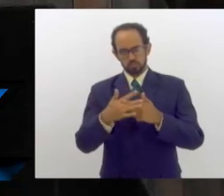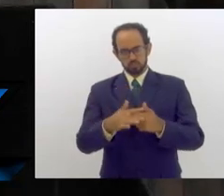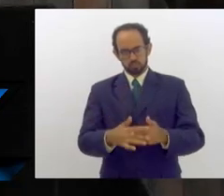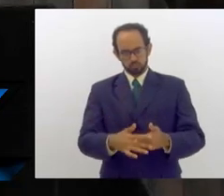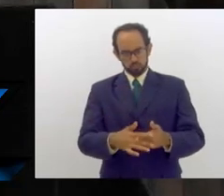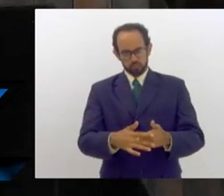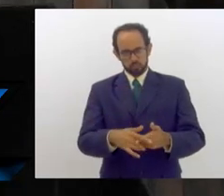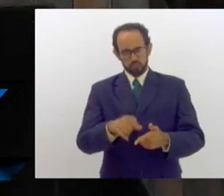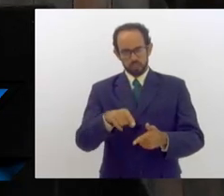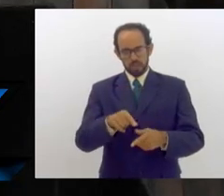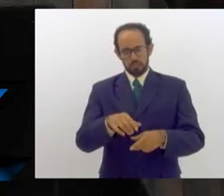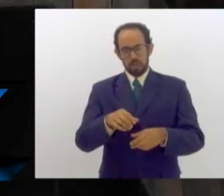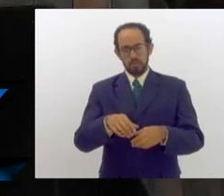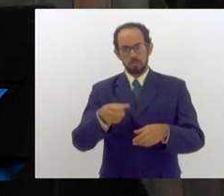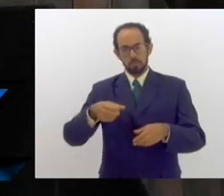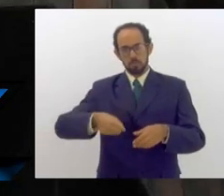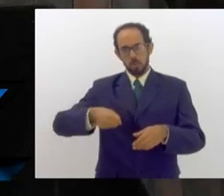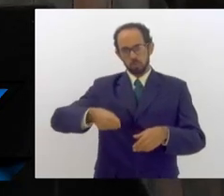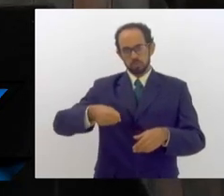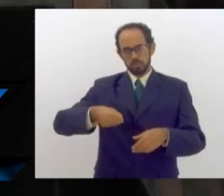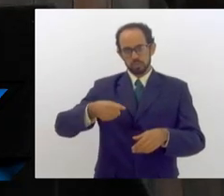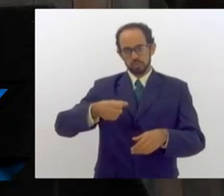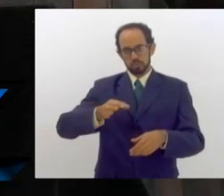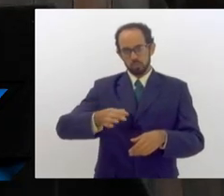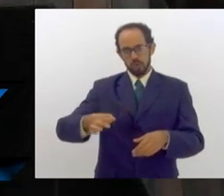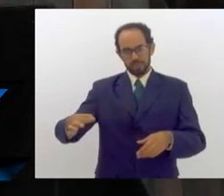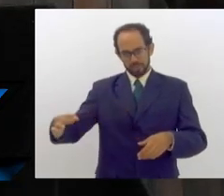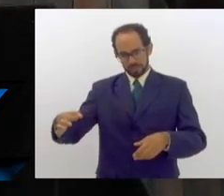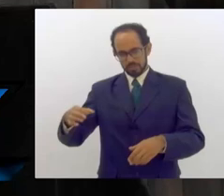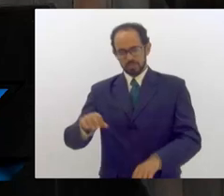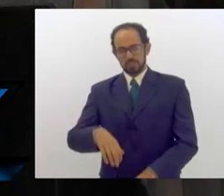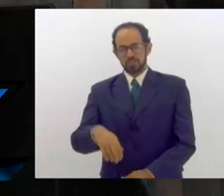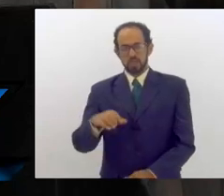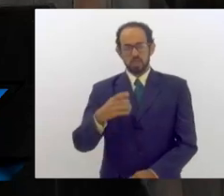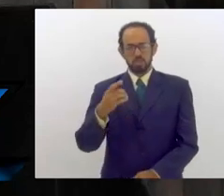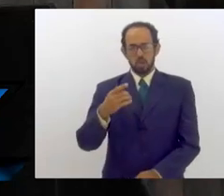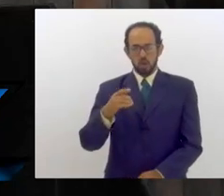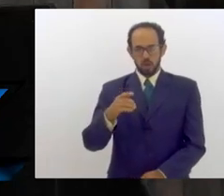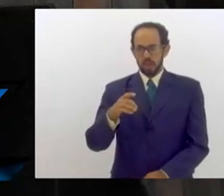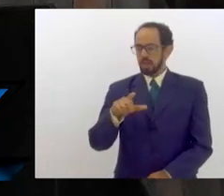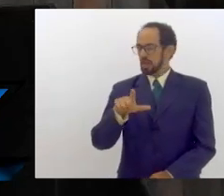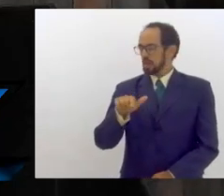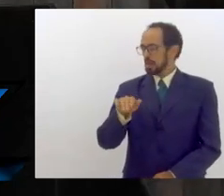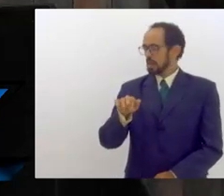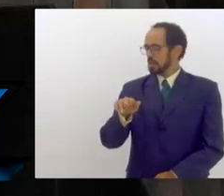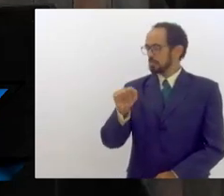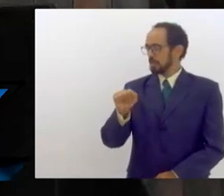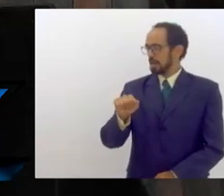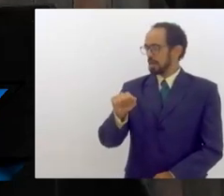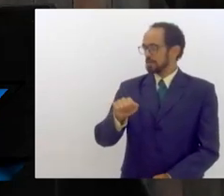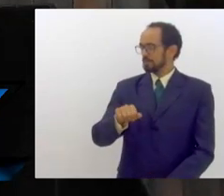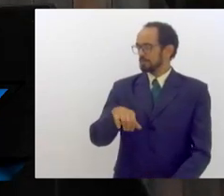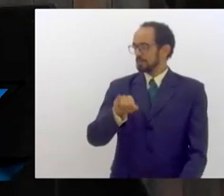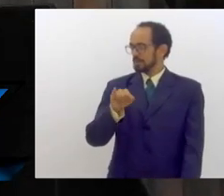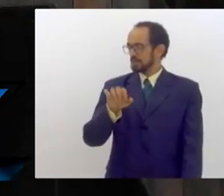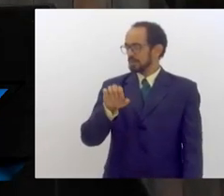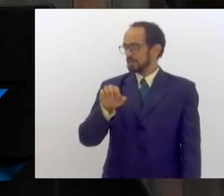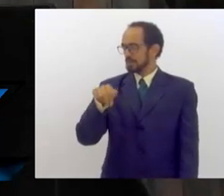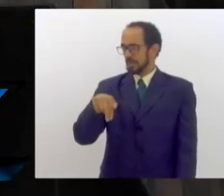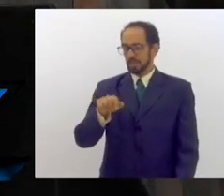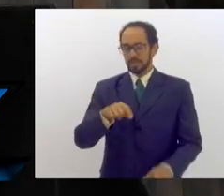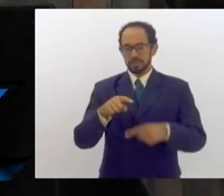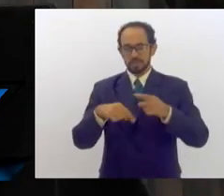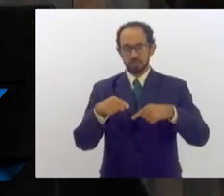bolsa de moedas dólar libra e em posteriormente o